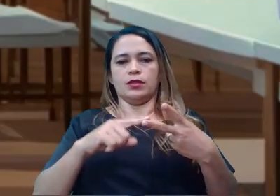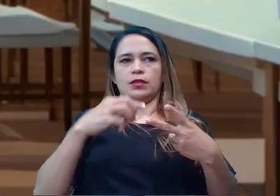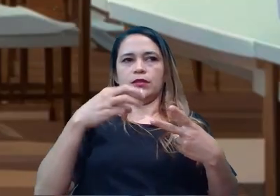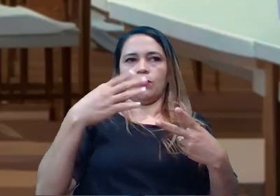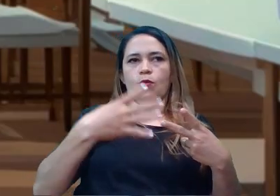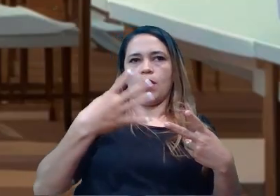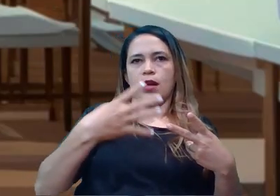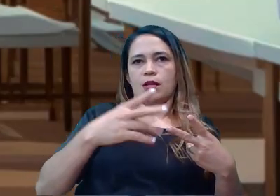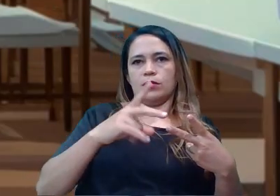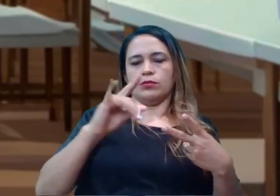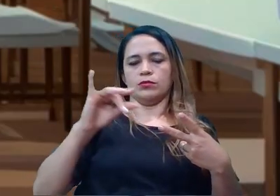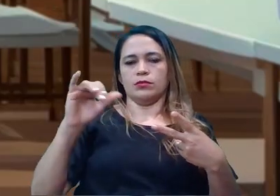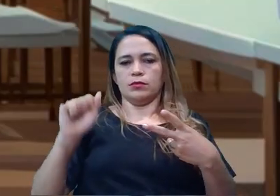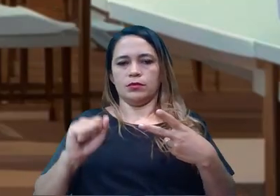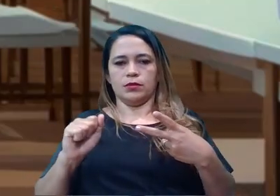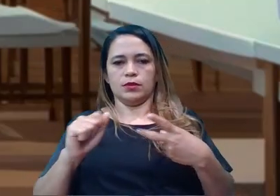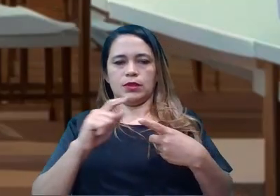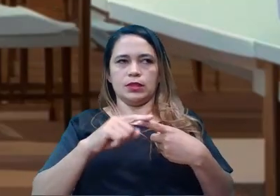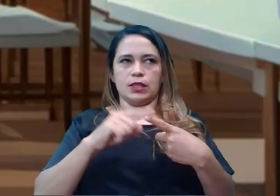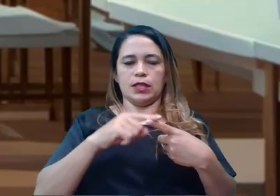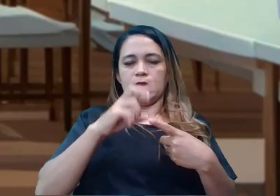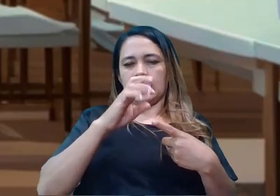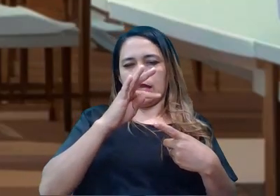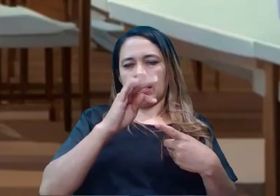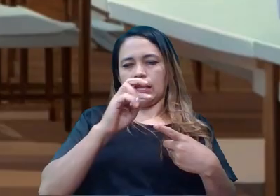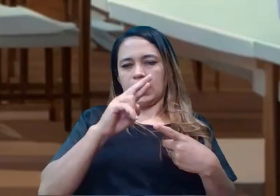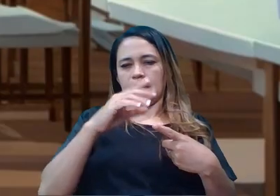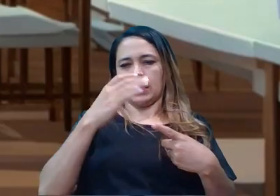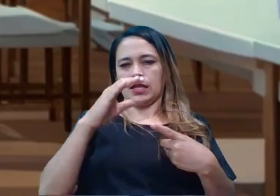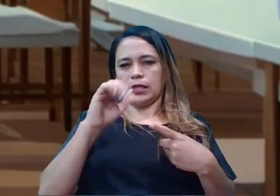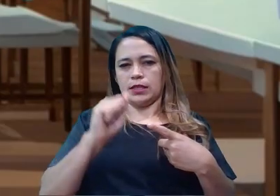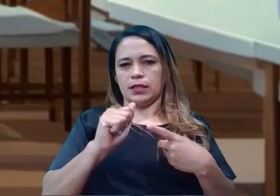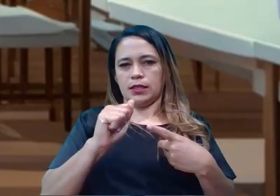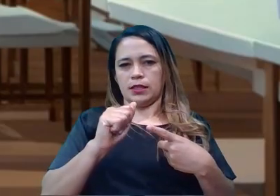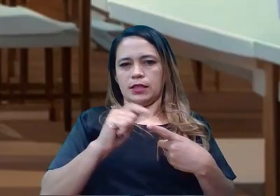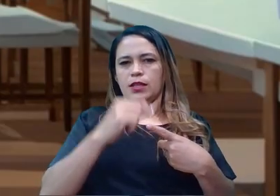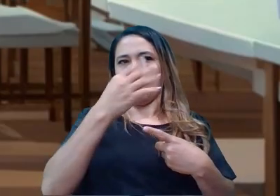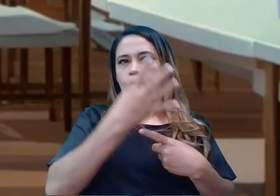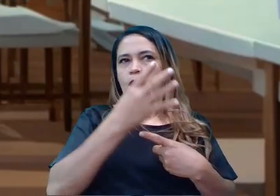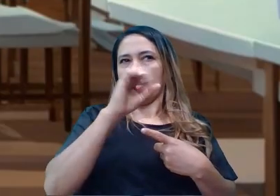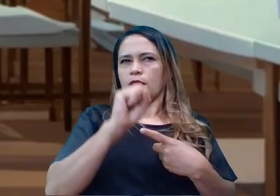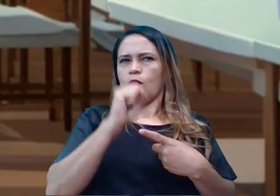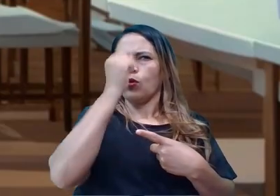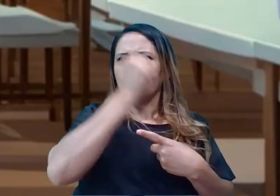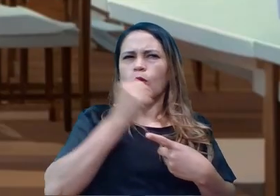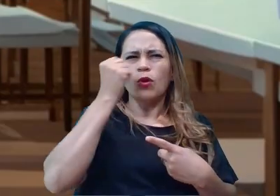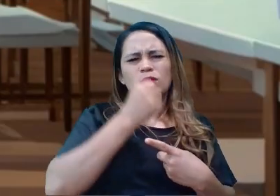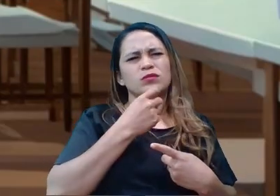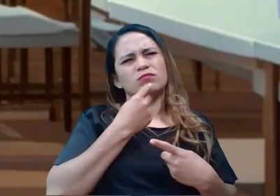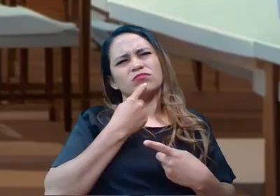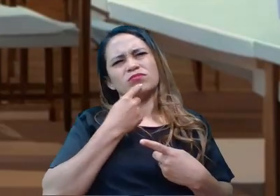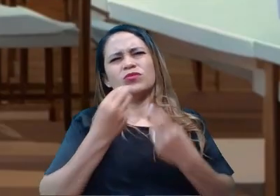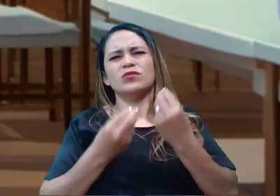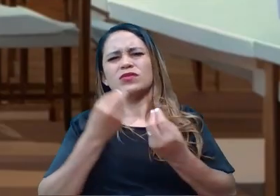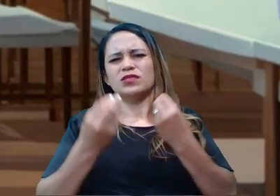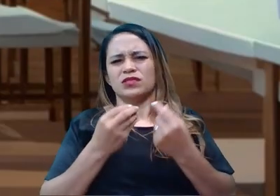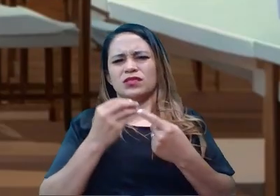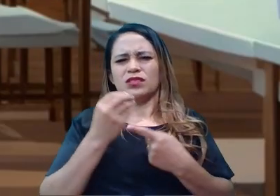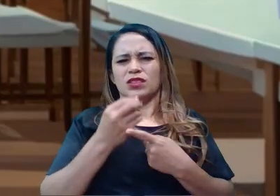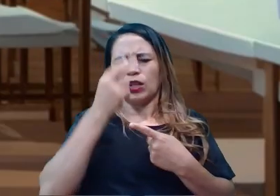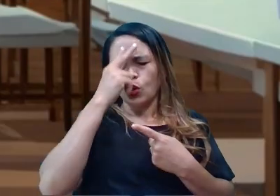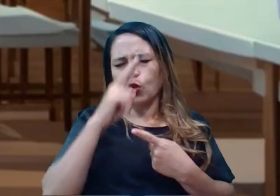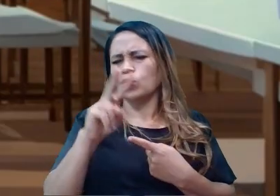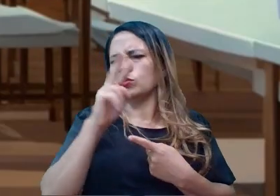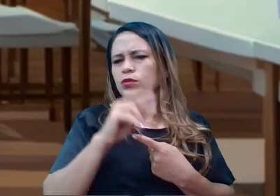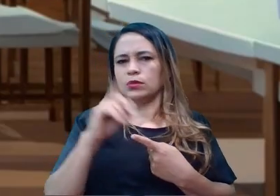corresponde. Terçã, vamos pensar em 3 dias, mas eu falei 48 horas. Professor, como assim? 48 horas não seriam 2